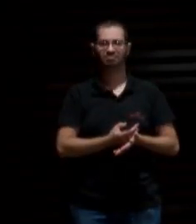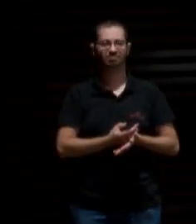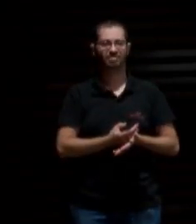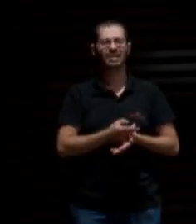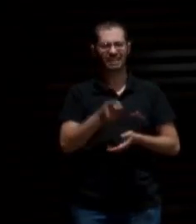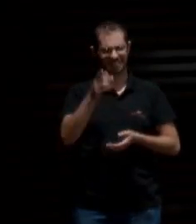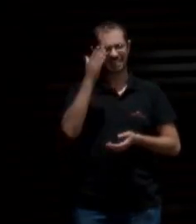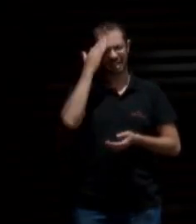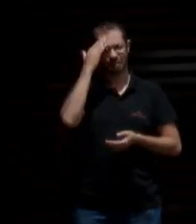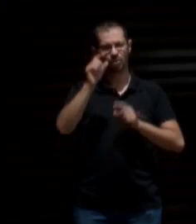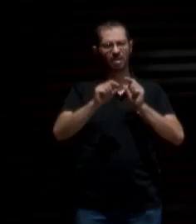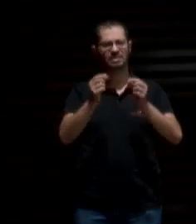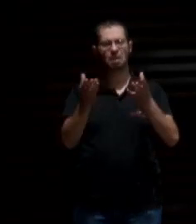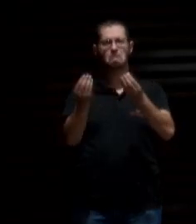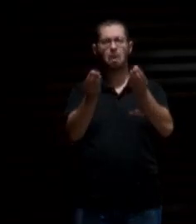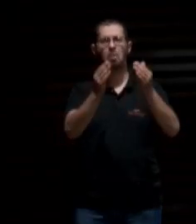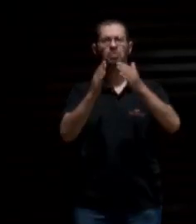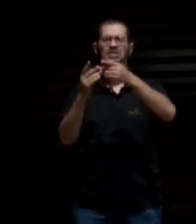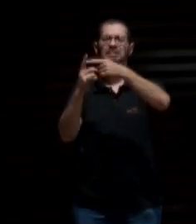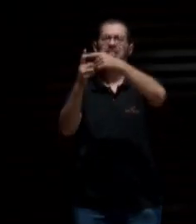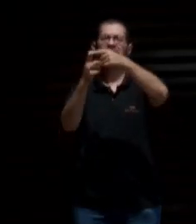de igreja aí? Nós vamos fazer.